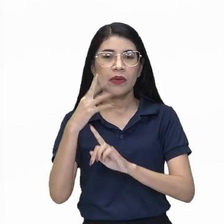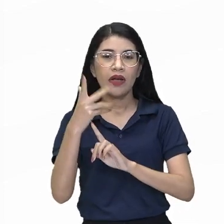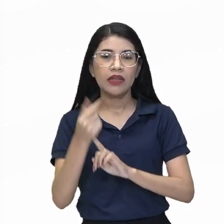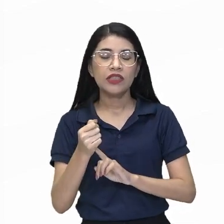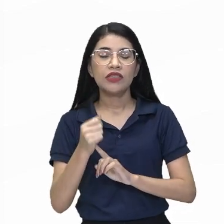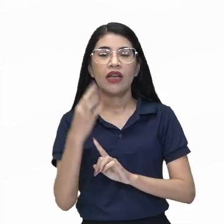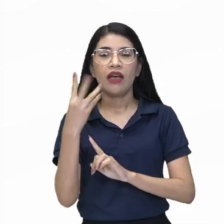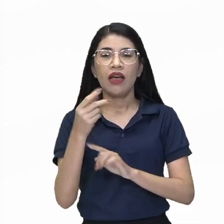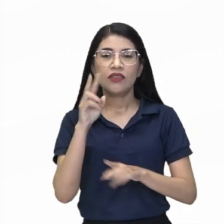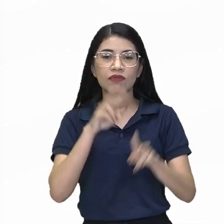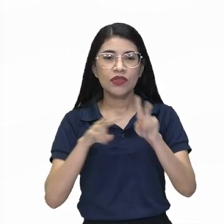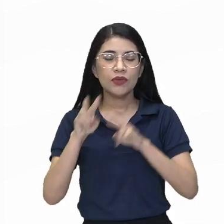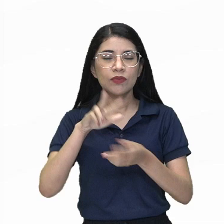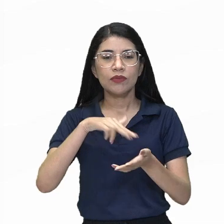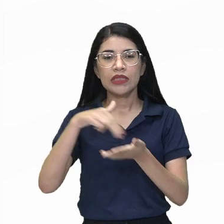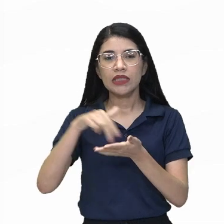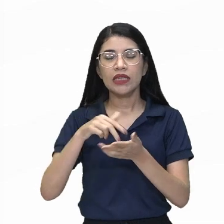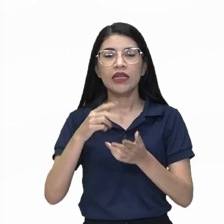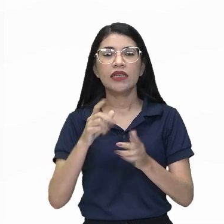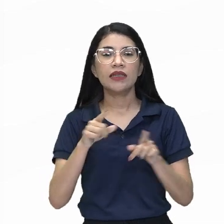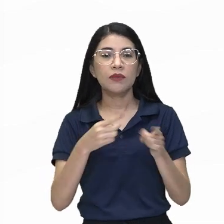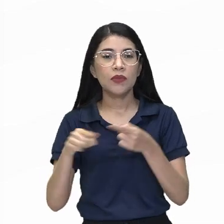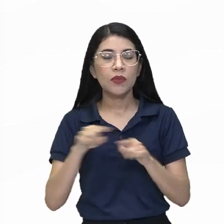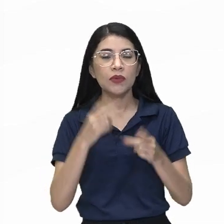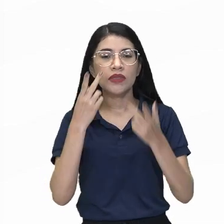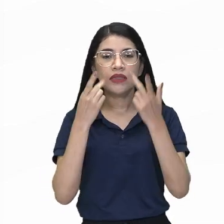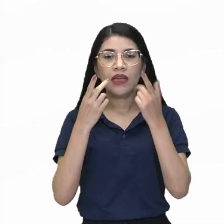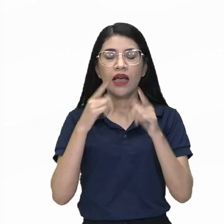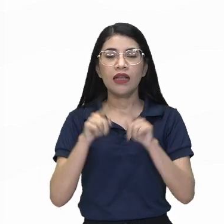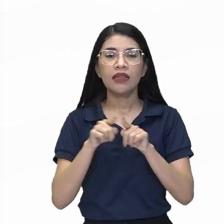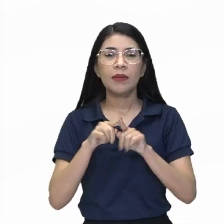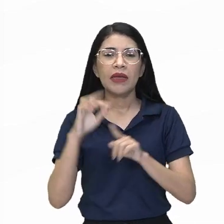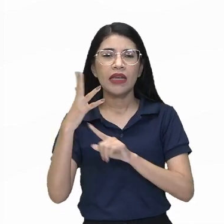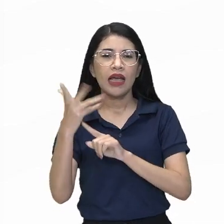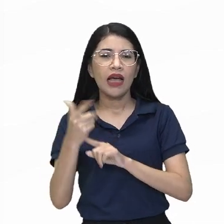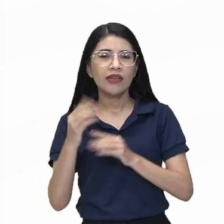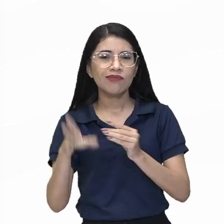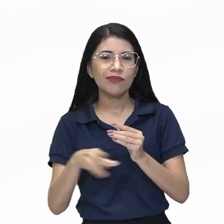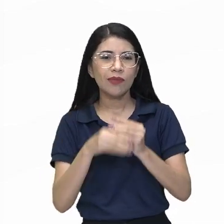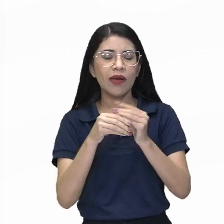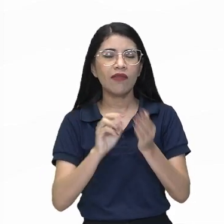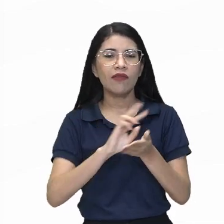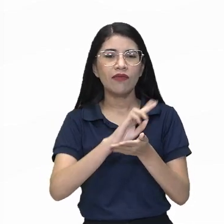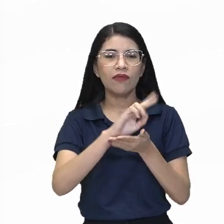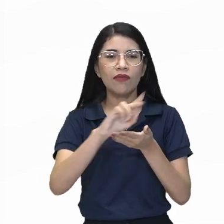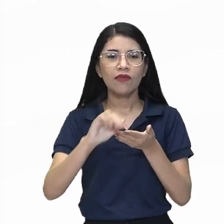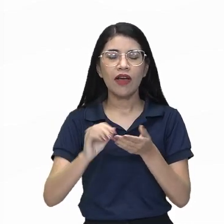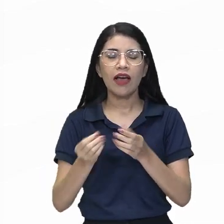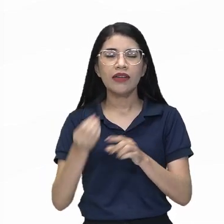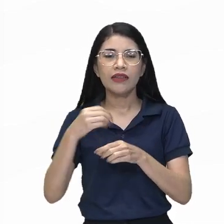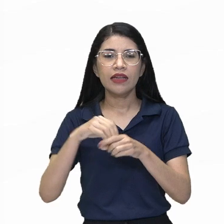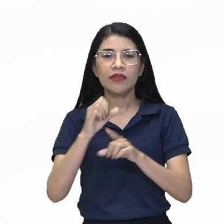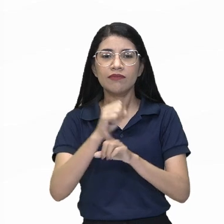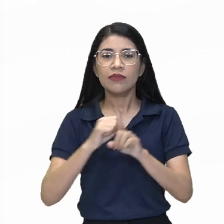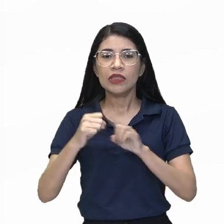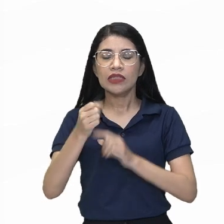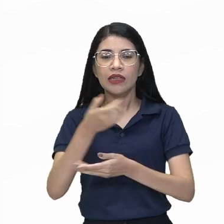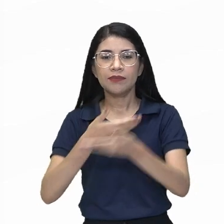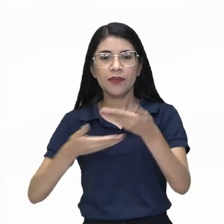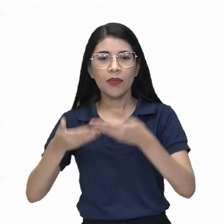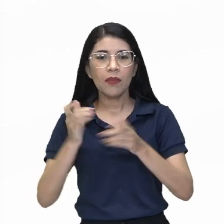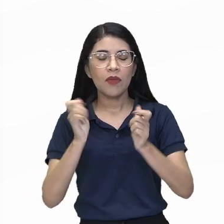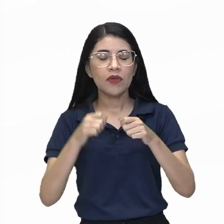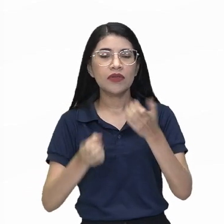artes visuais, dança, música, teatro e artes integradas nas interações sociais para a